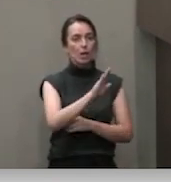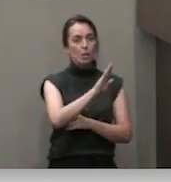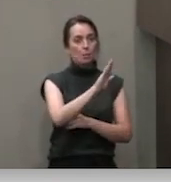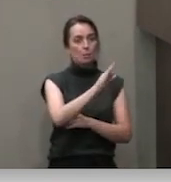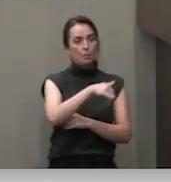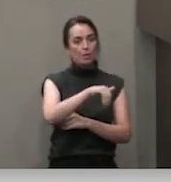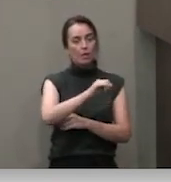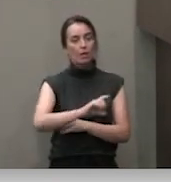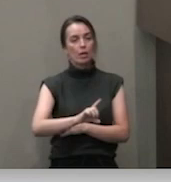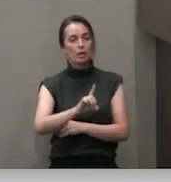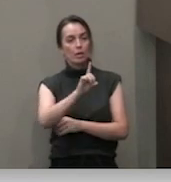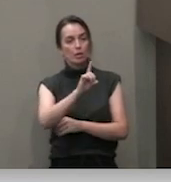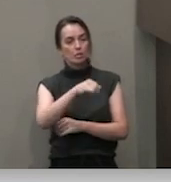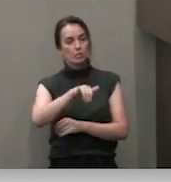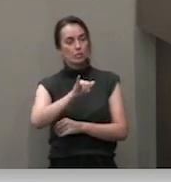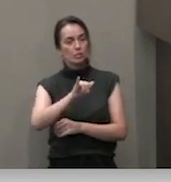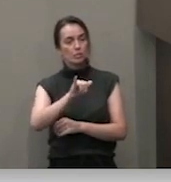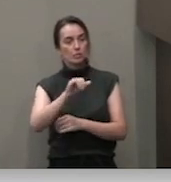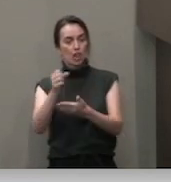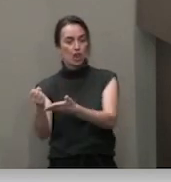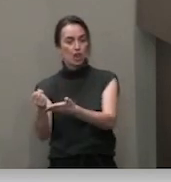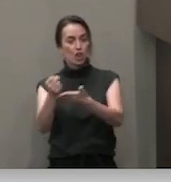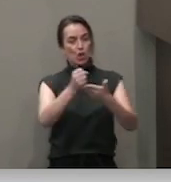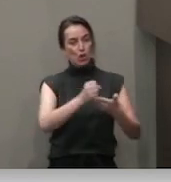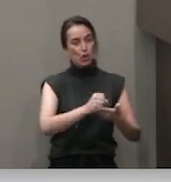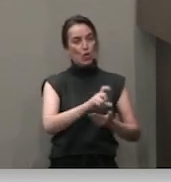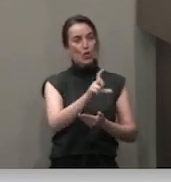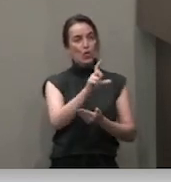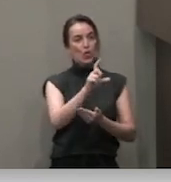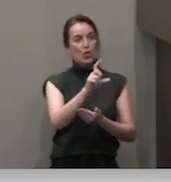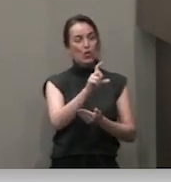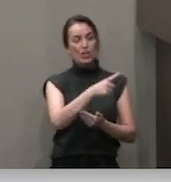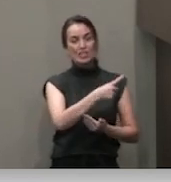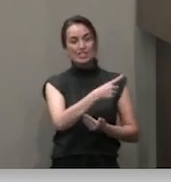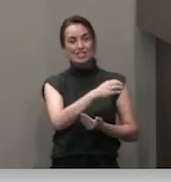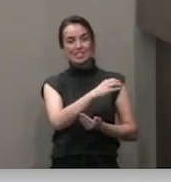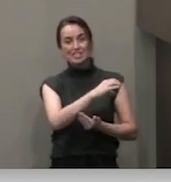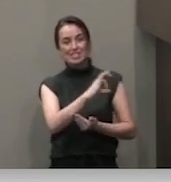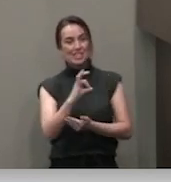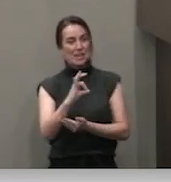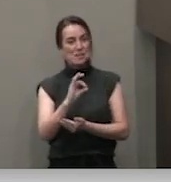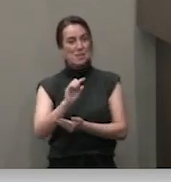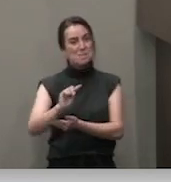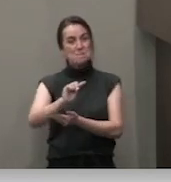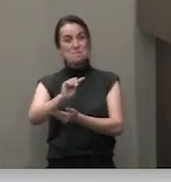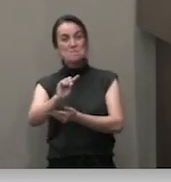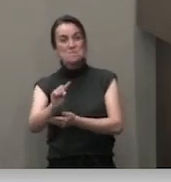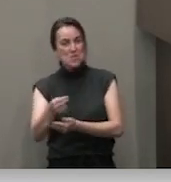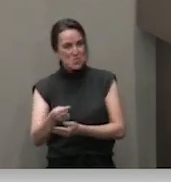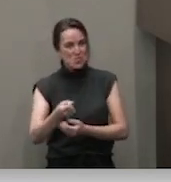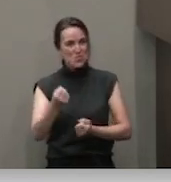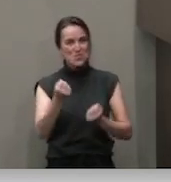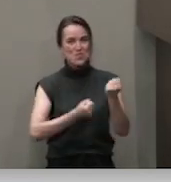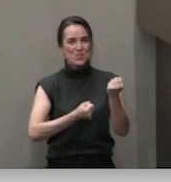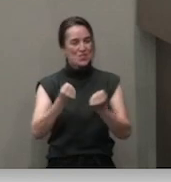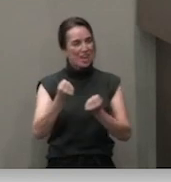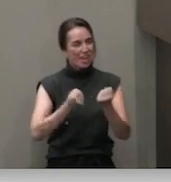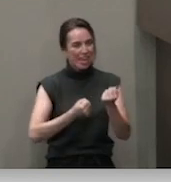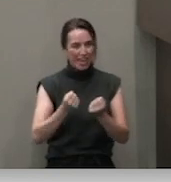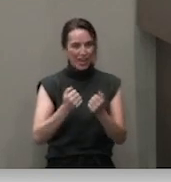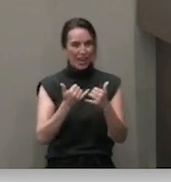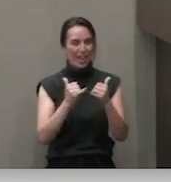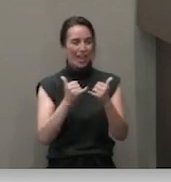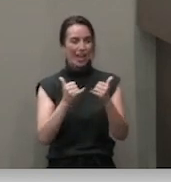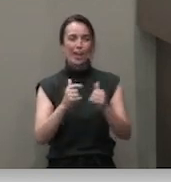trouxe 100.000 Veículos Elétricos pro Brasil quer dizer tinha informação privilegiada de